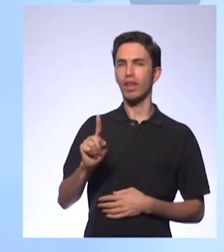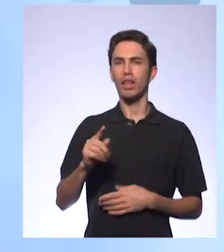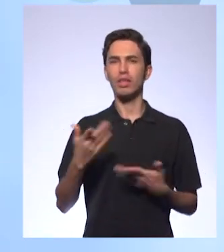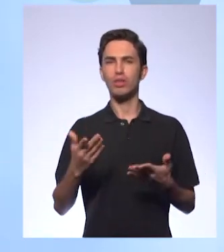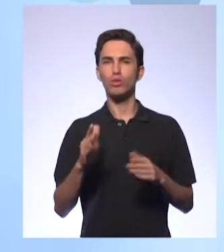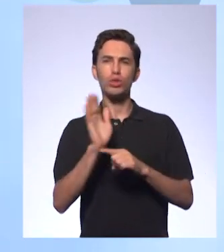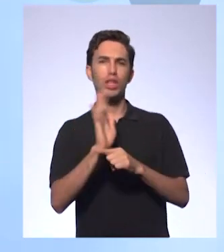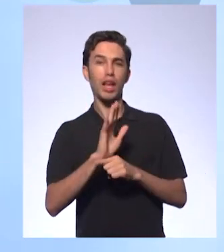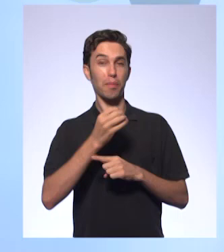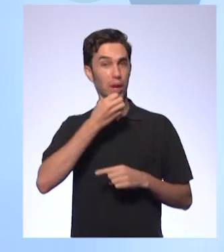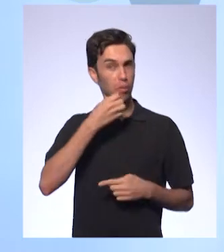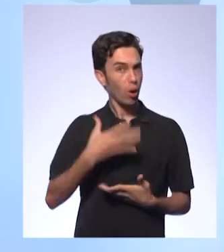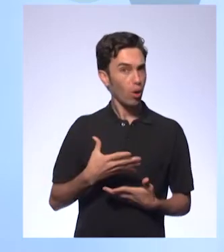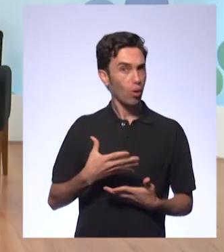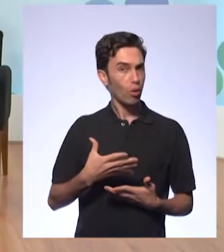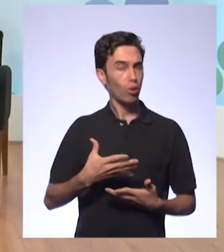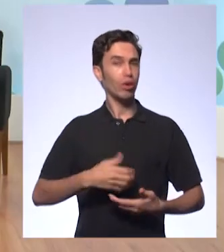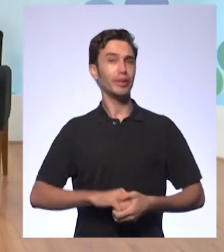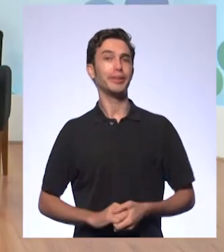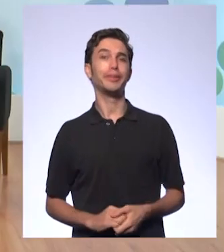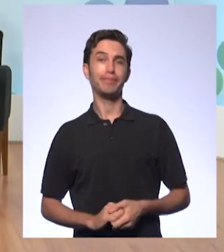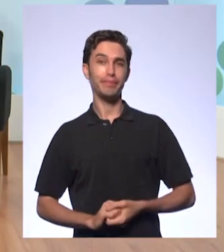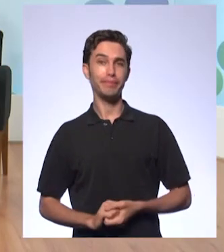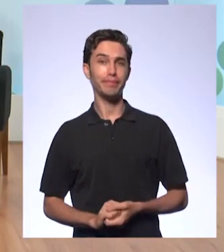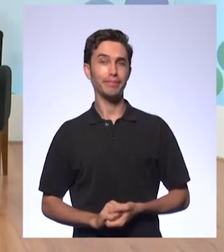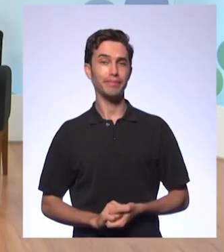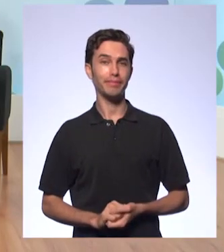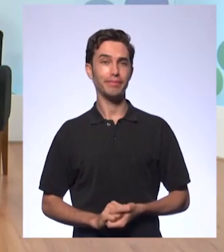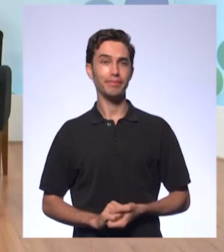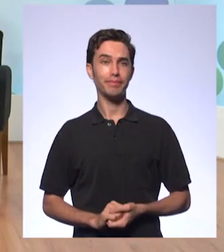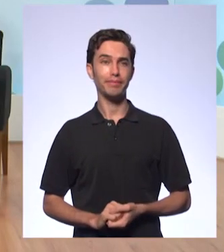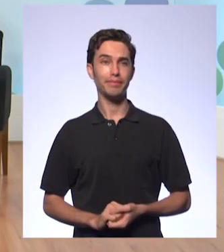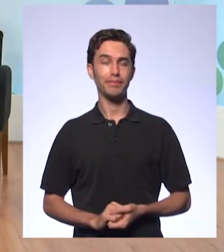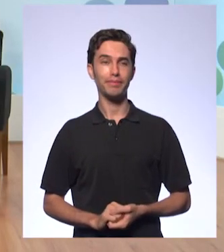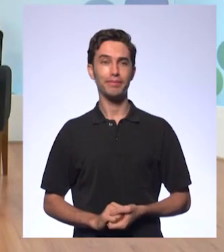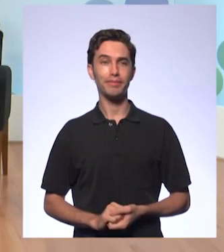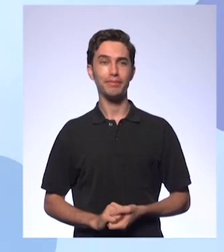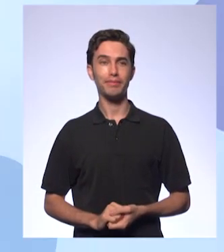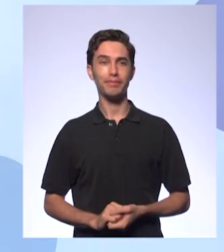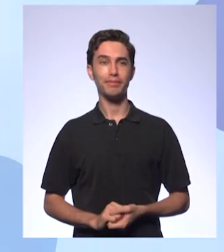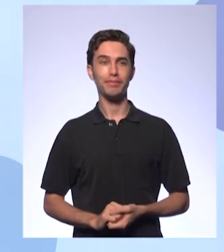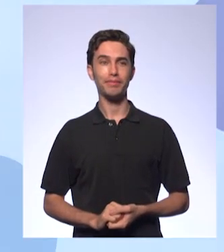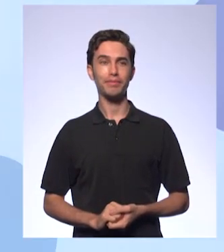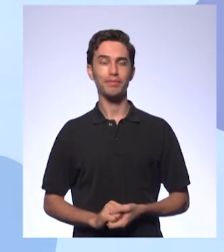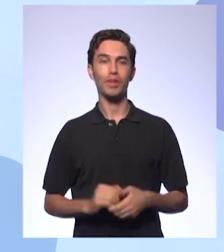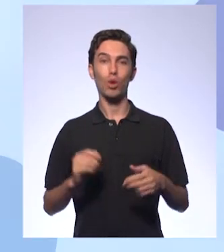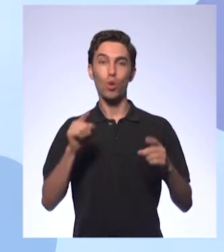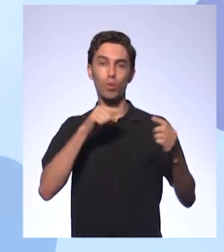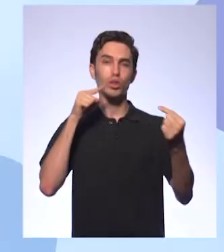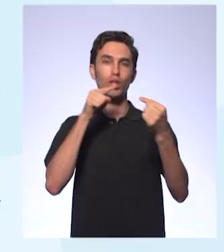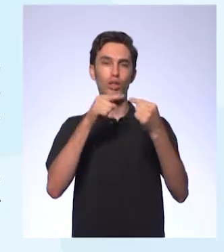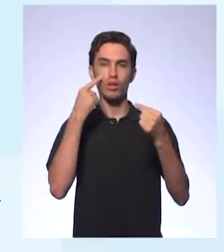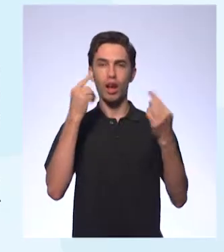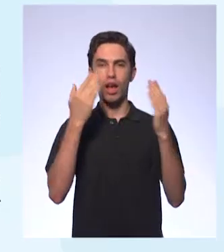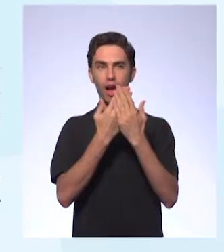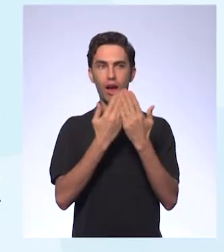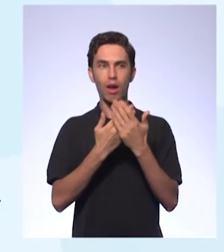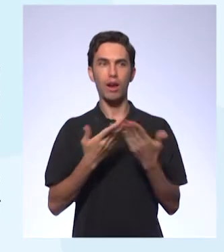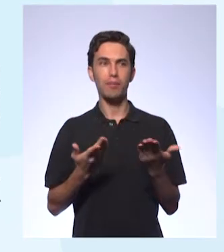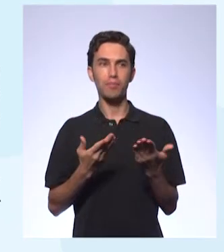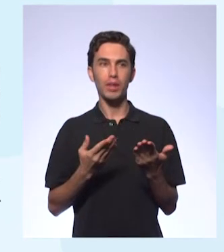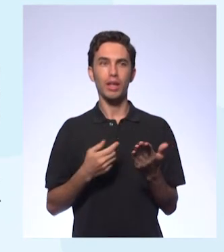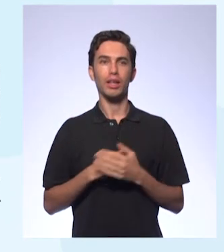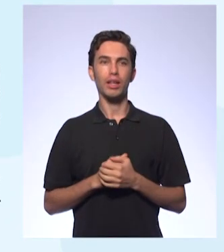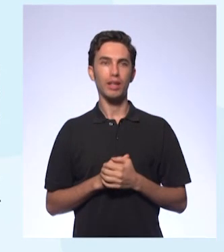bom? Vamos aí, professor Mauro, saber as habilidades e competências. Objetivo da aula. Na tela, objetivo da aula de hoje, produzir um